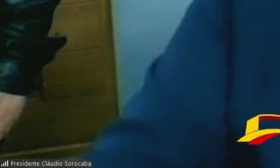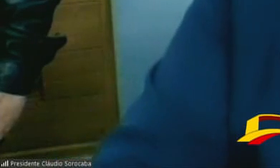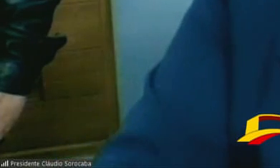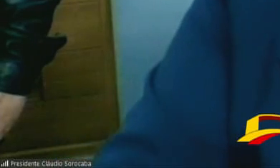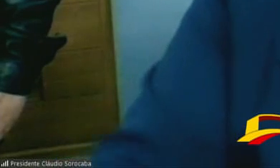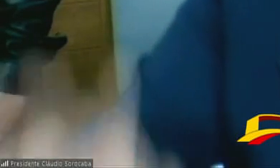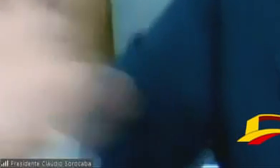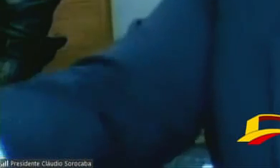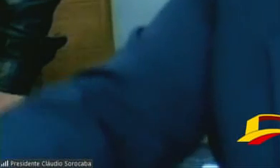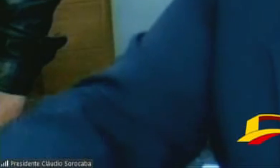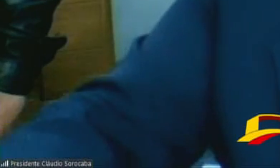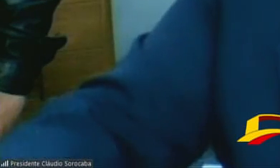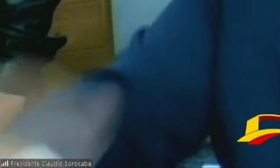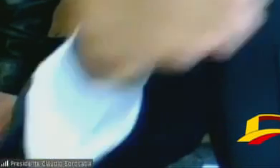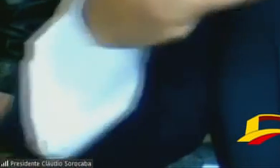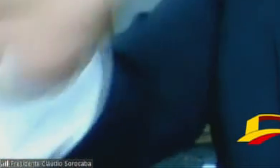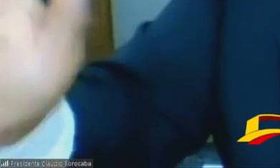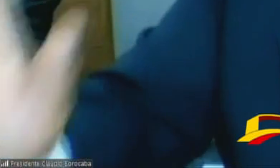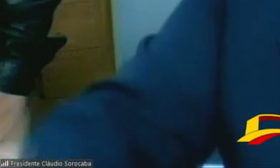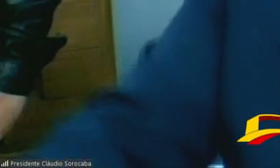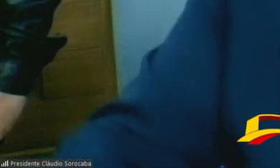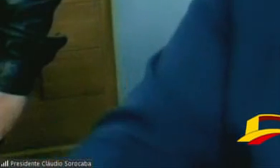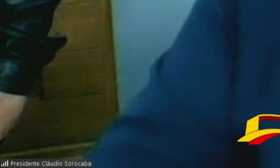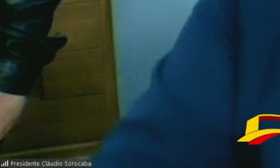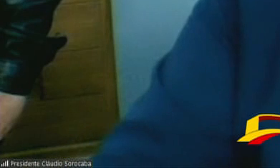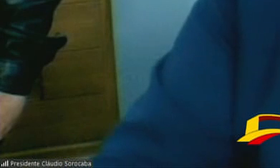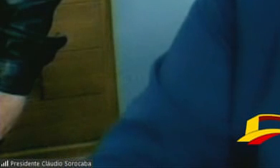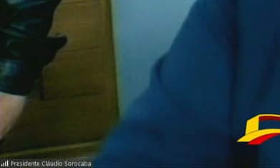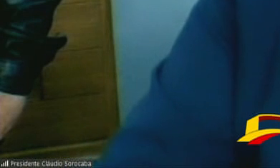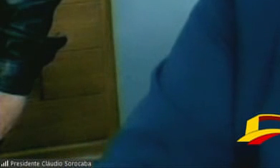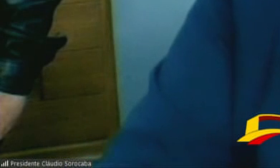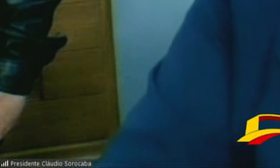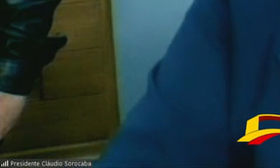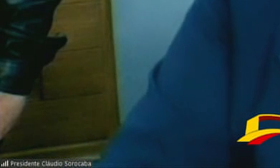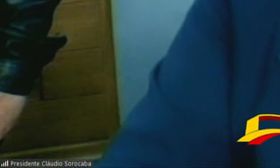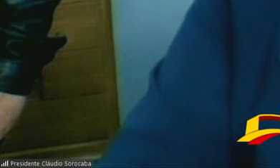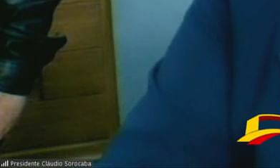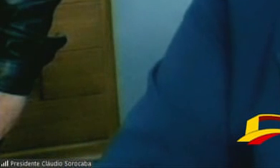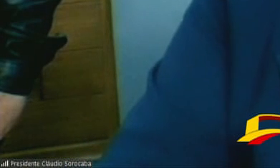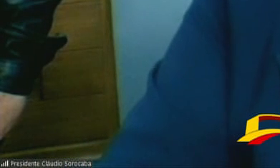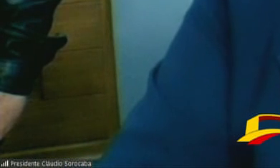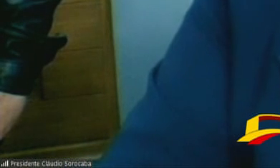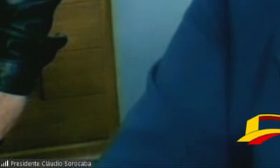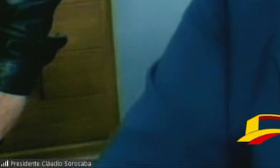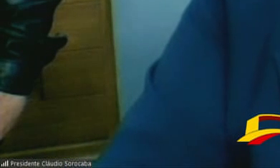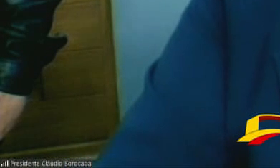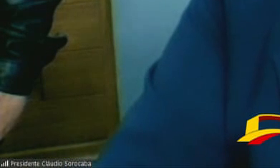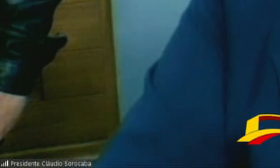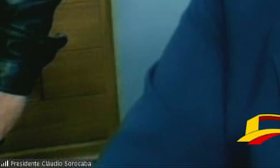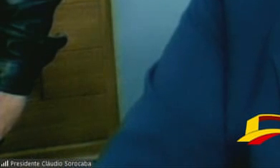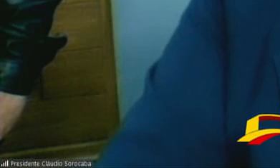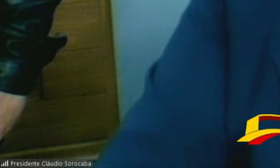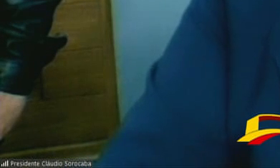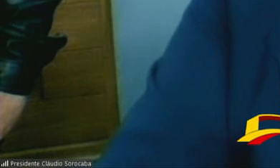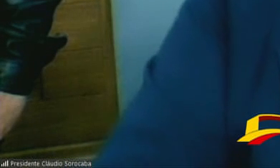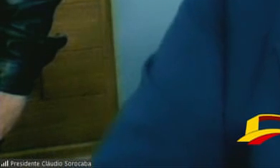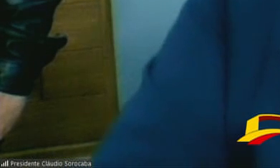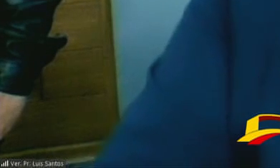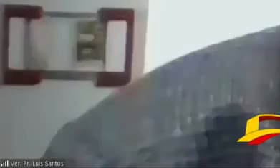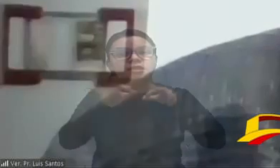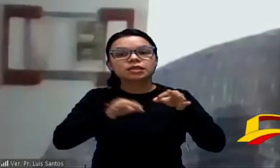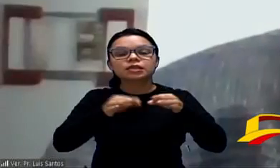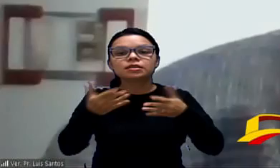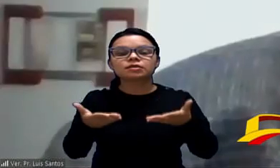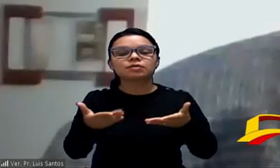para poder receber, já sai o banco e já sai a data. Acho que o banco não consegue mexer nisso.